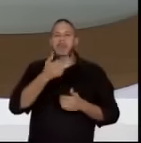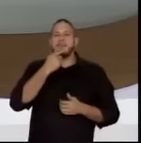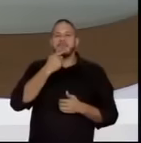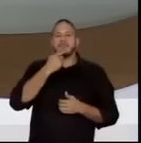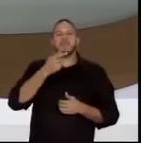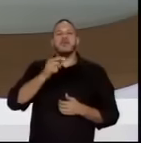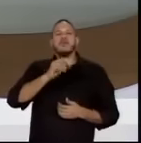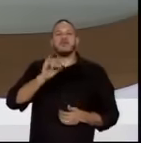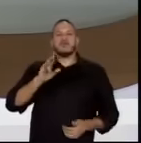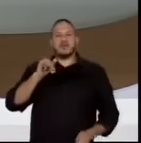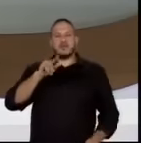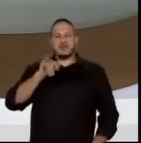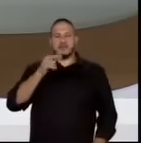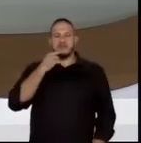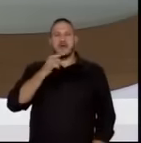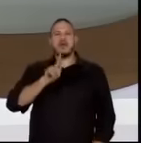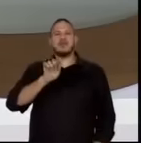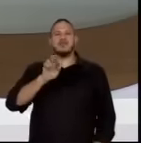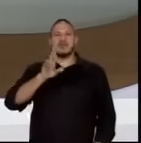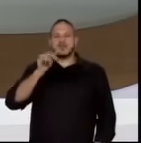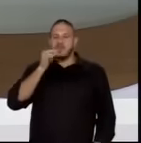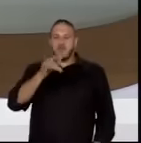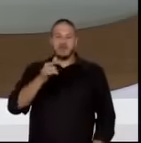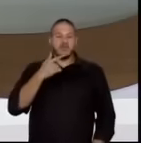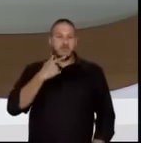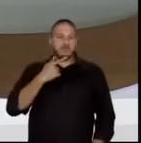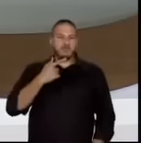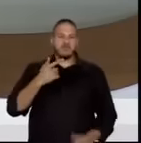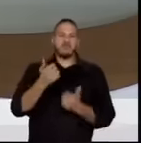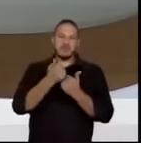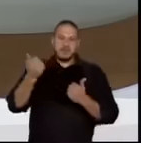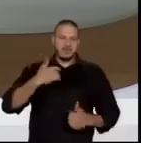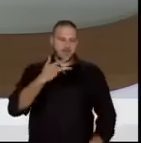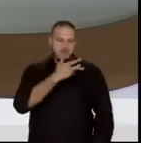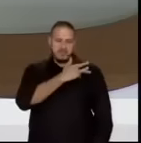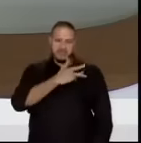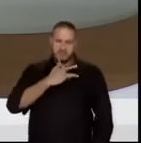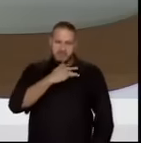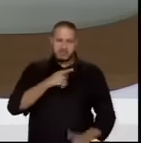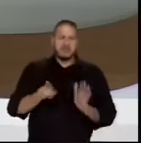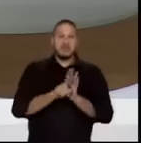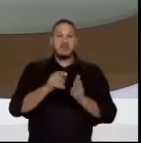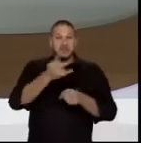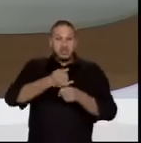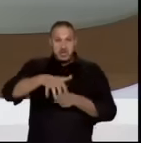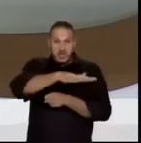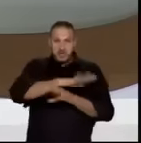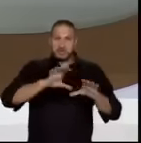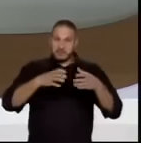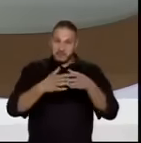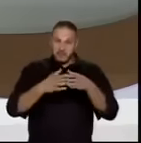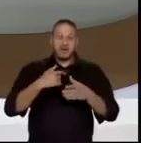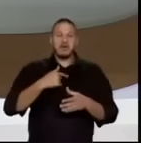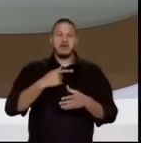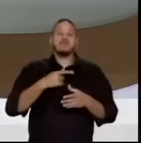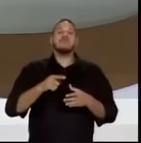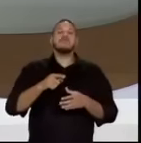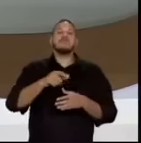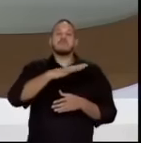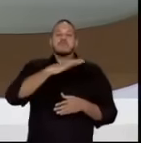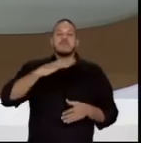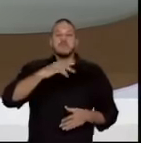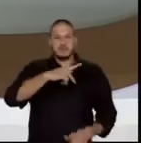blog dele a informação de que o ministro Onyx Lorenzoni, chefe da Casa Civil, portanto na antessala do presidente da República,